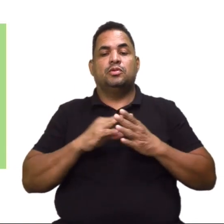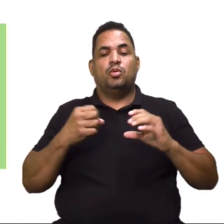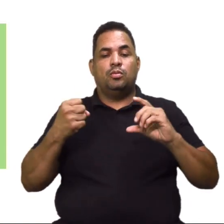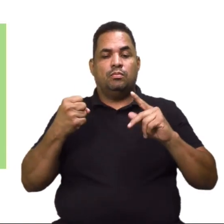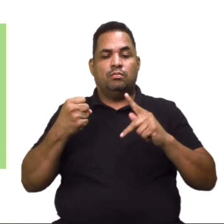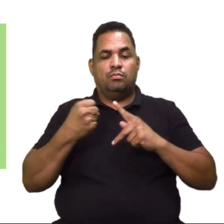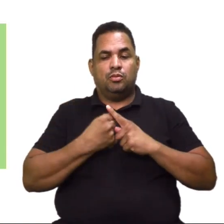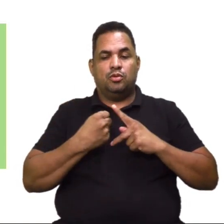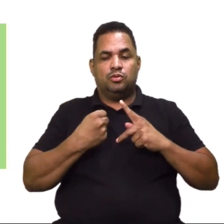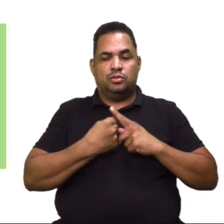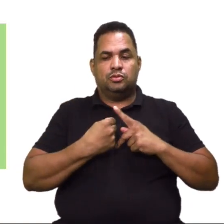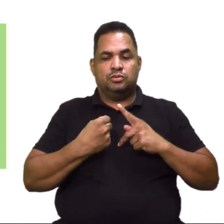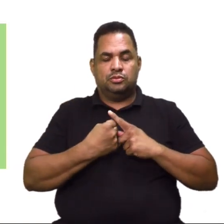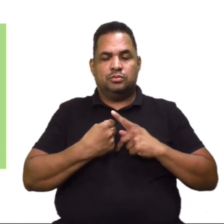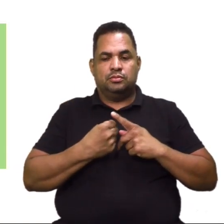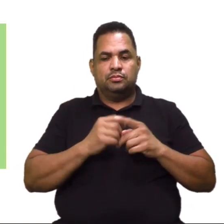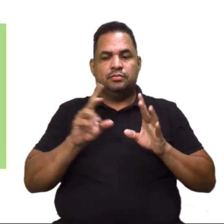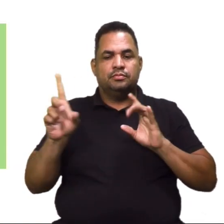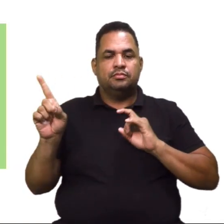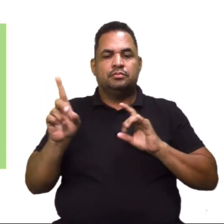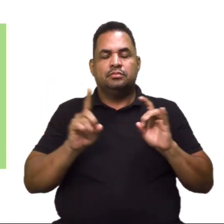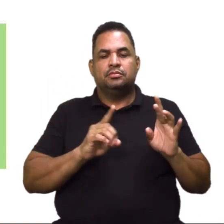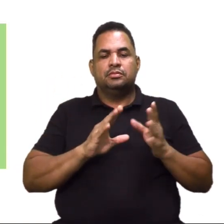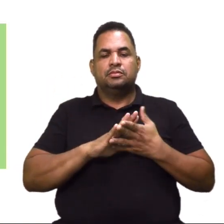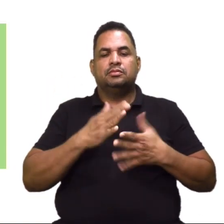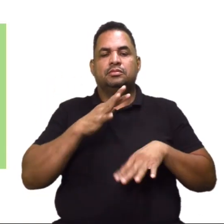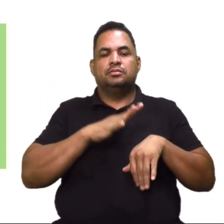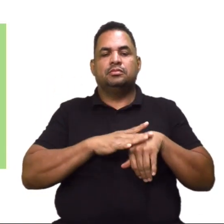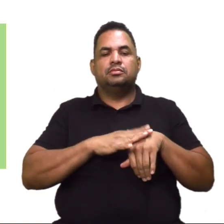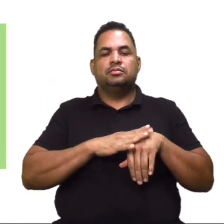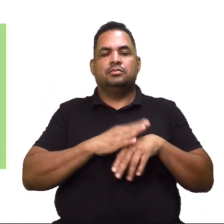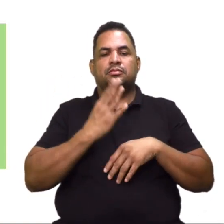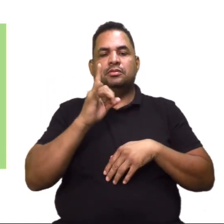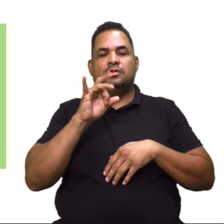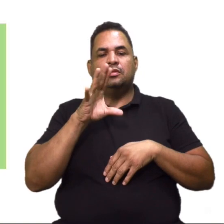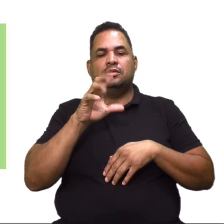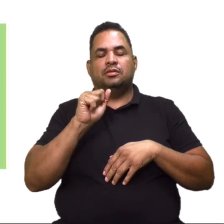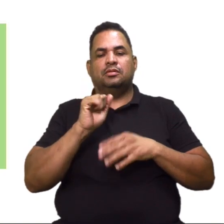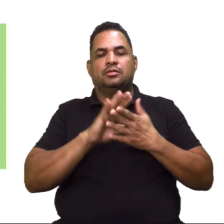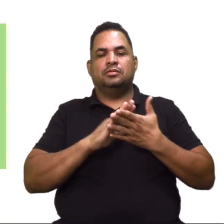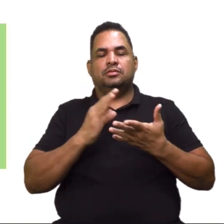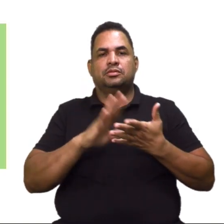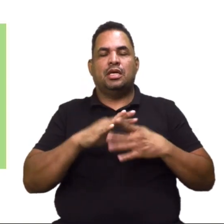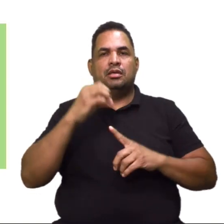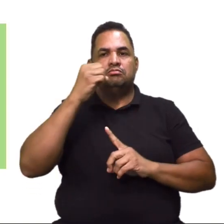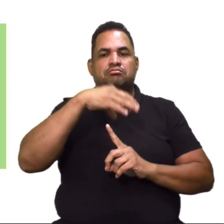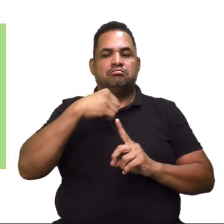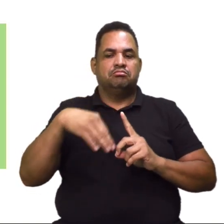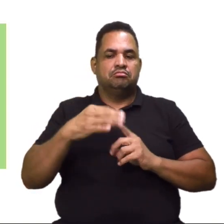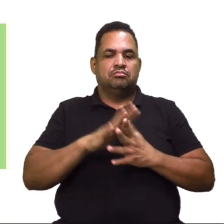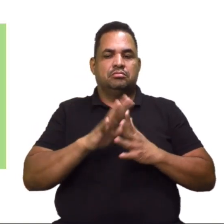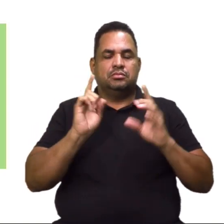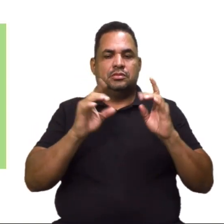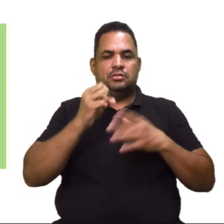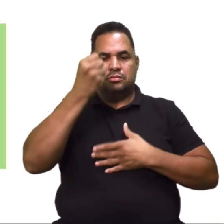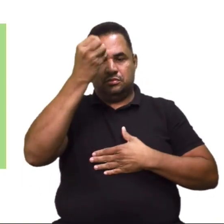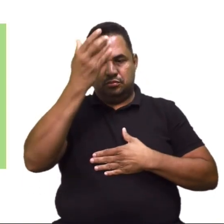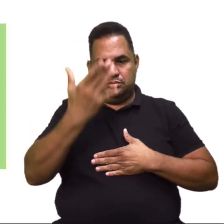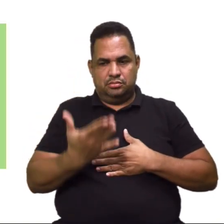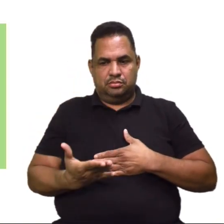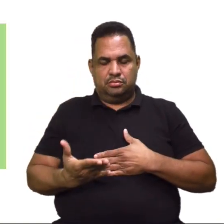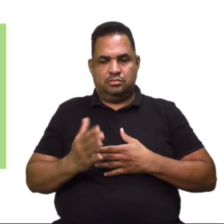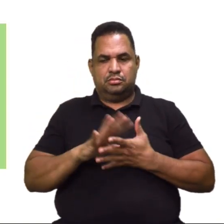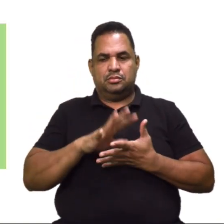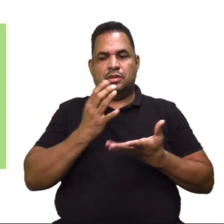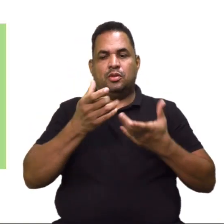certo? E cada uma dessas doenças, assim como a candidíase, que é provocada por um fungo, cada uma dessas doenças tem uma